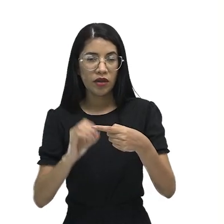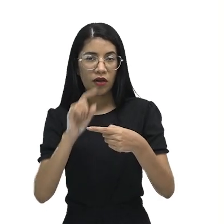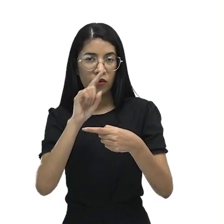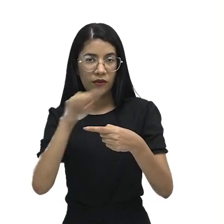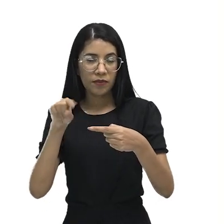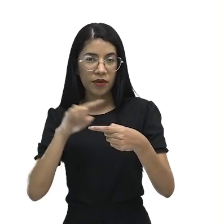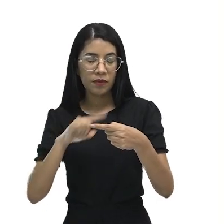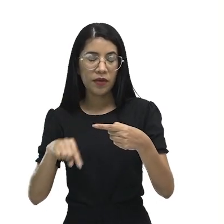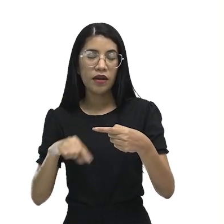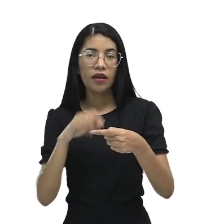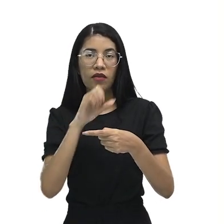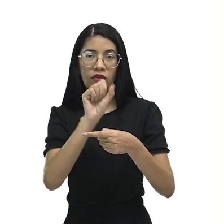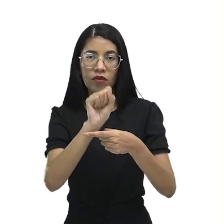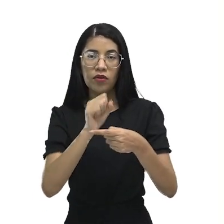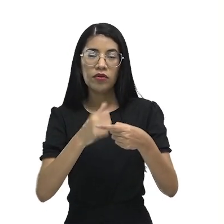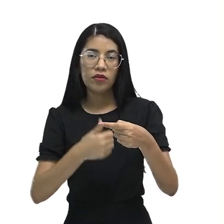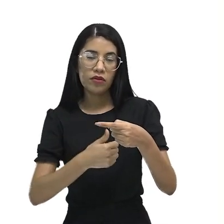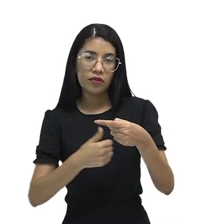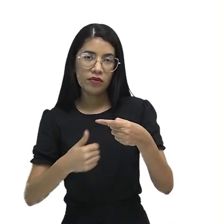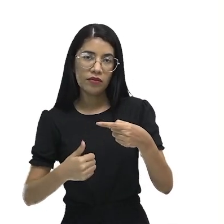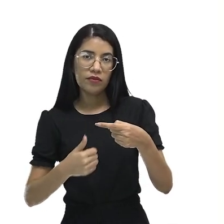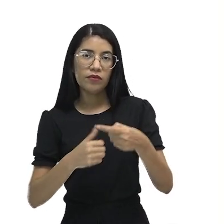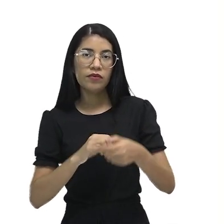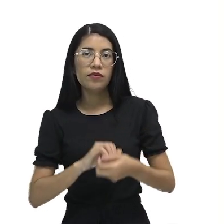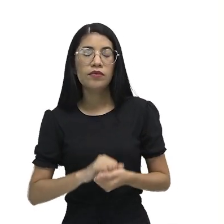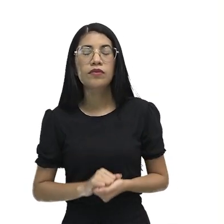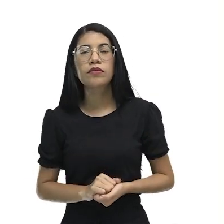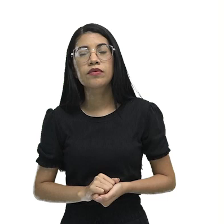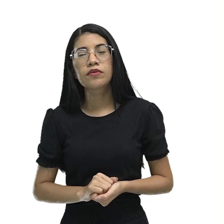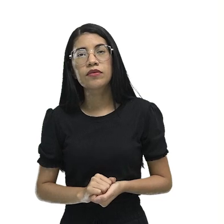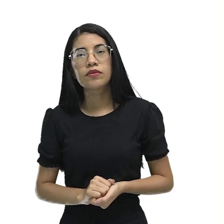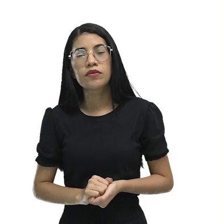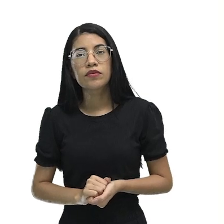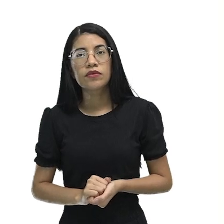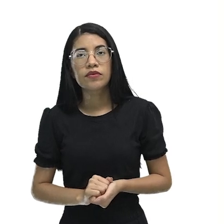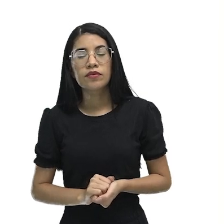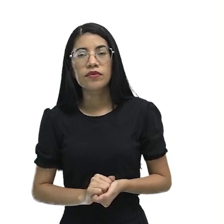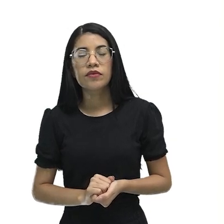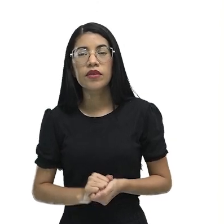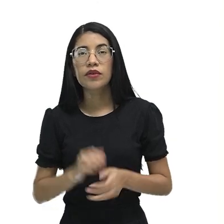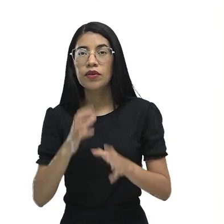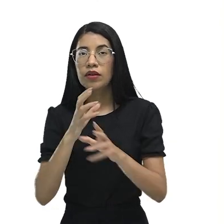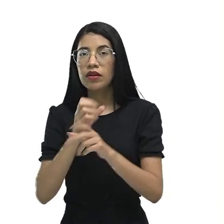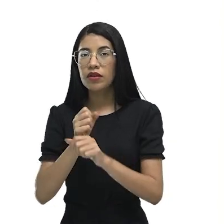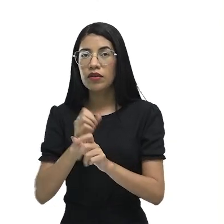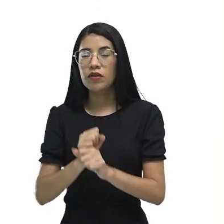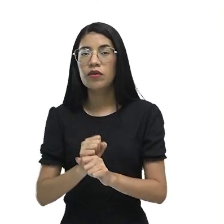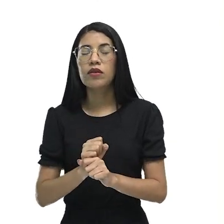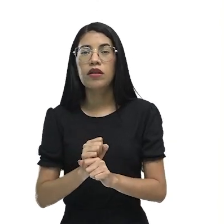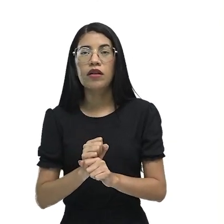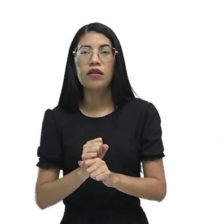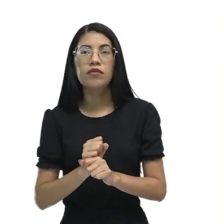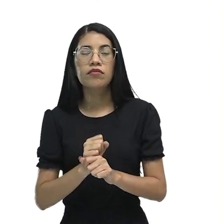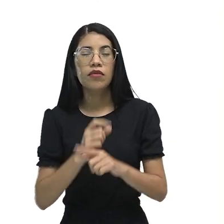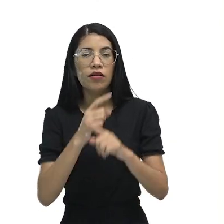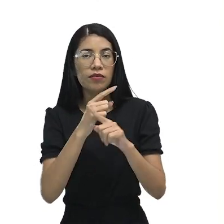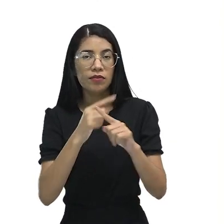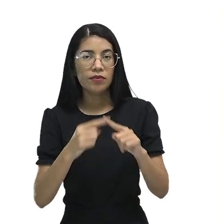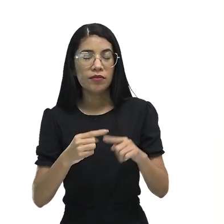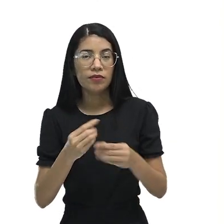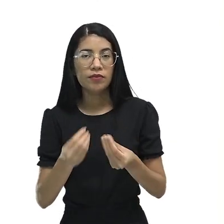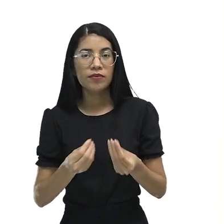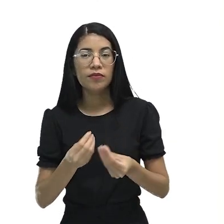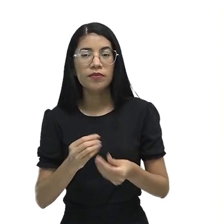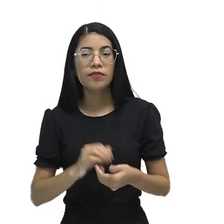Onde era 80 ficou 8, onde era 110 ficou 11. Aí eu vou resolver aqui a minha proporção.